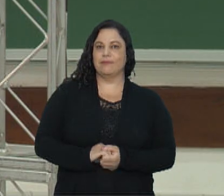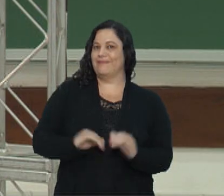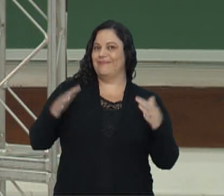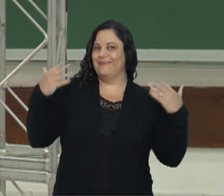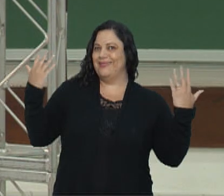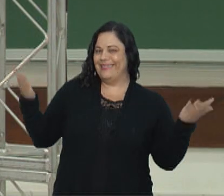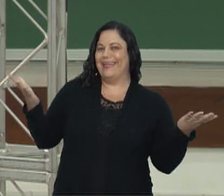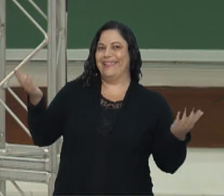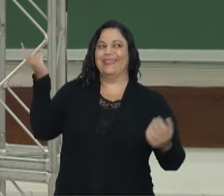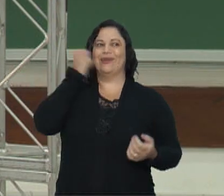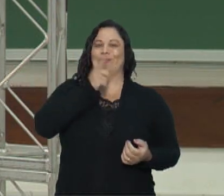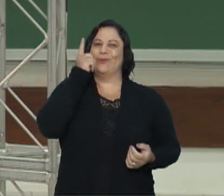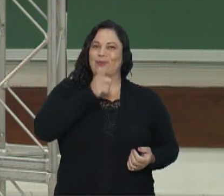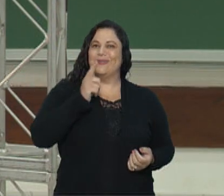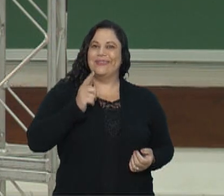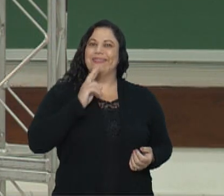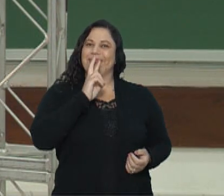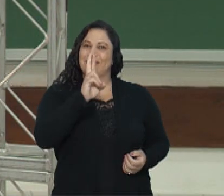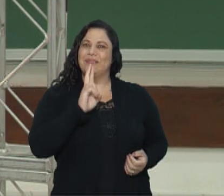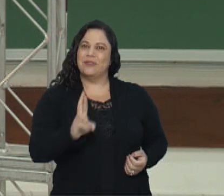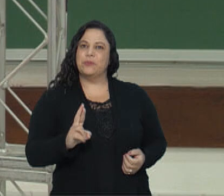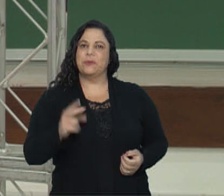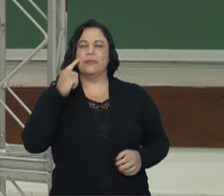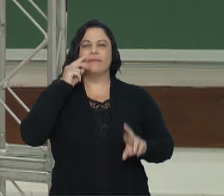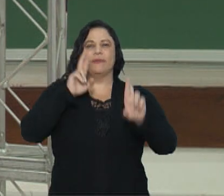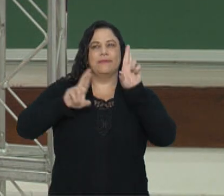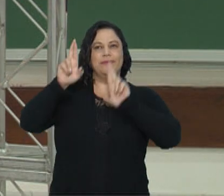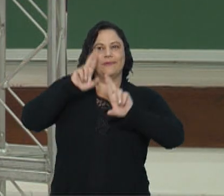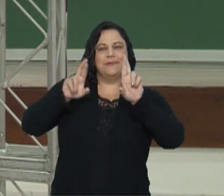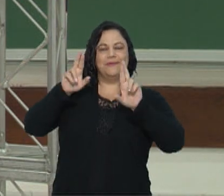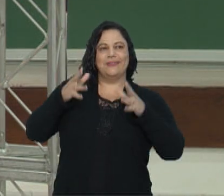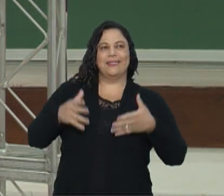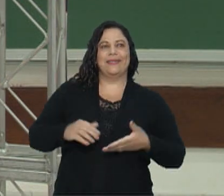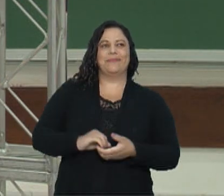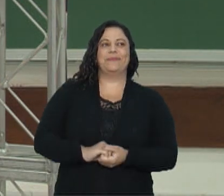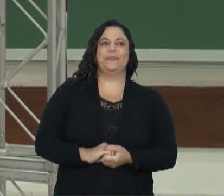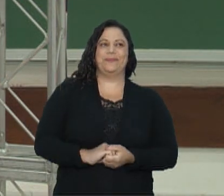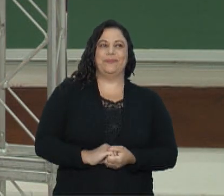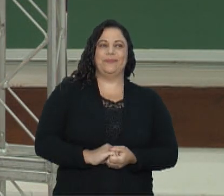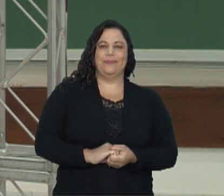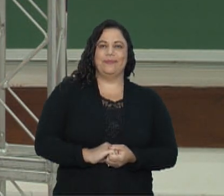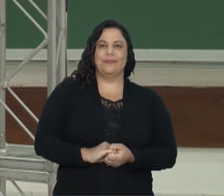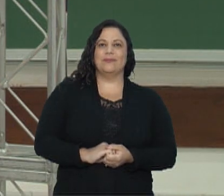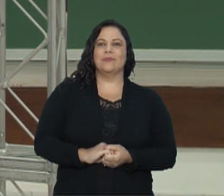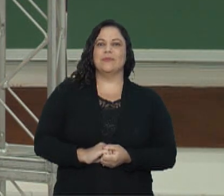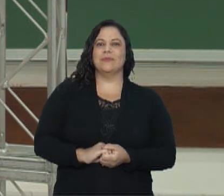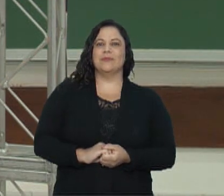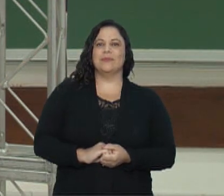aí, pessoal, conseguiram lá? Então vamos verificar ali. Opa!